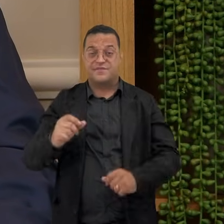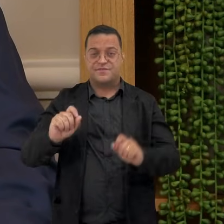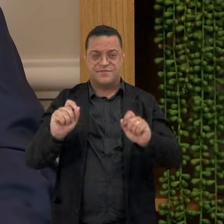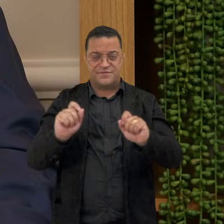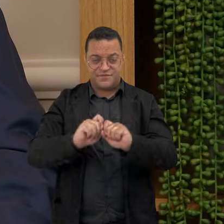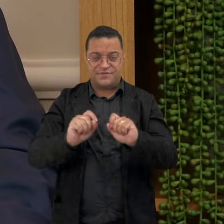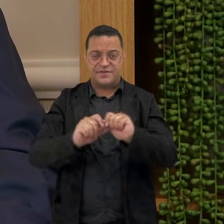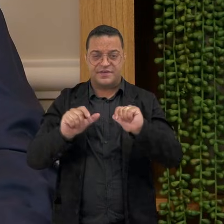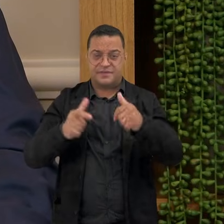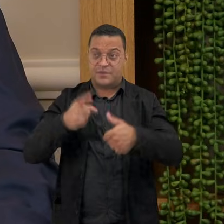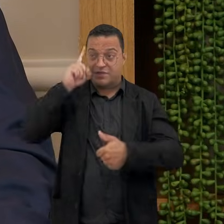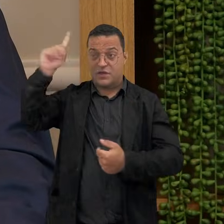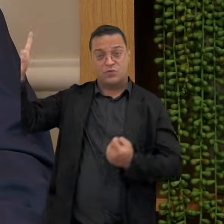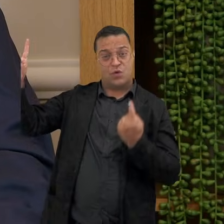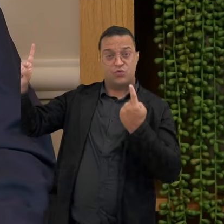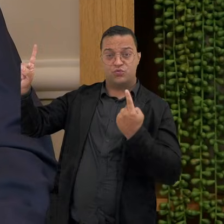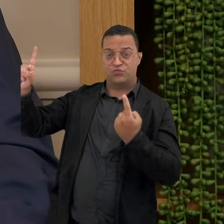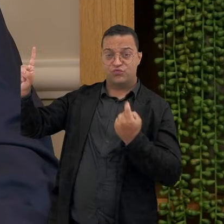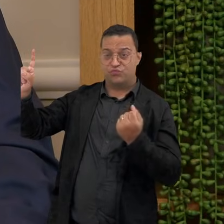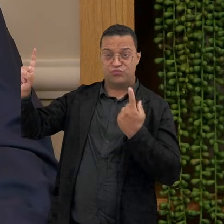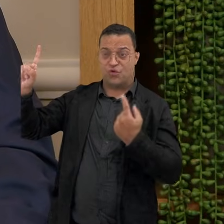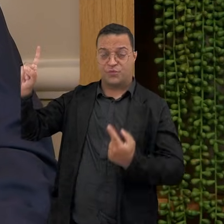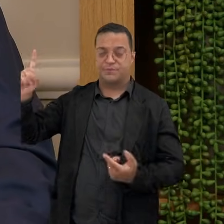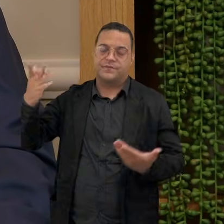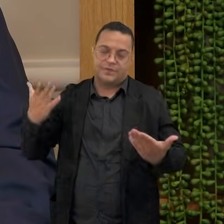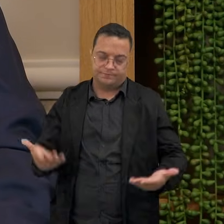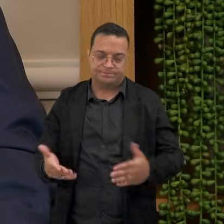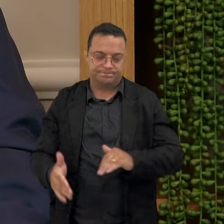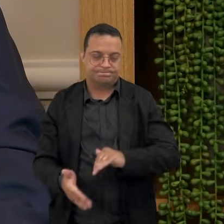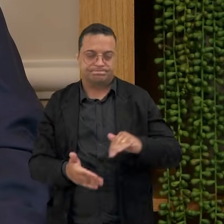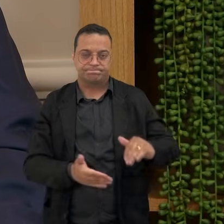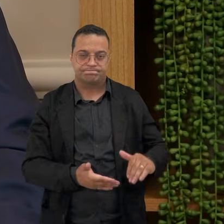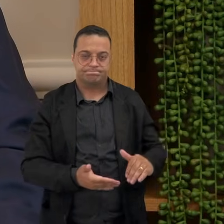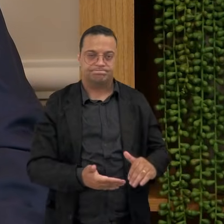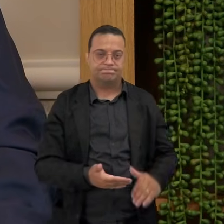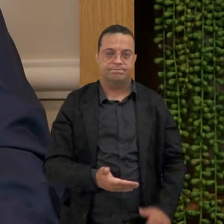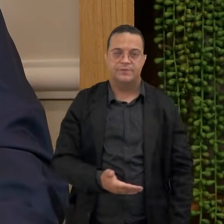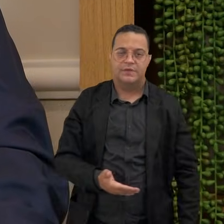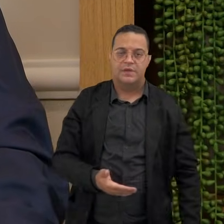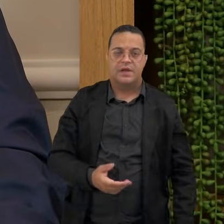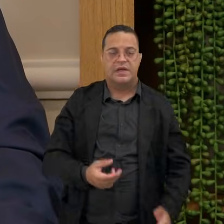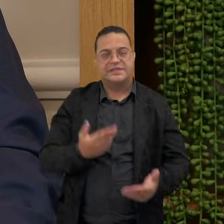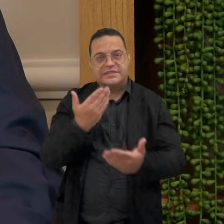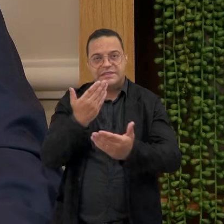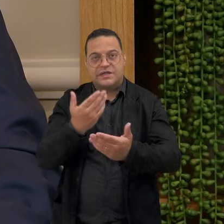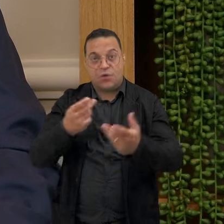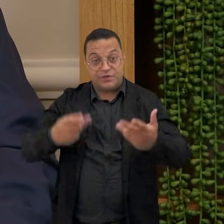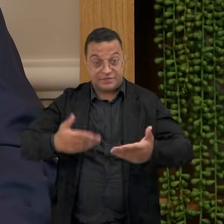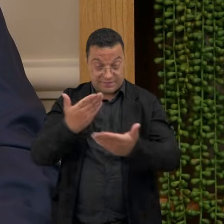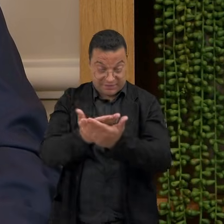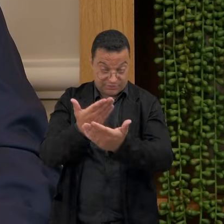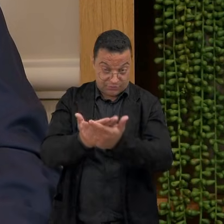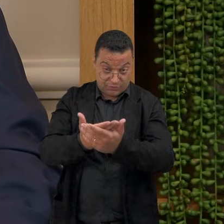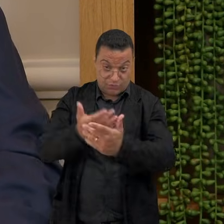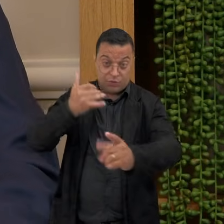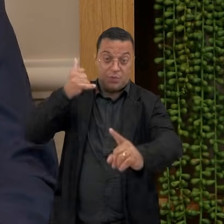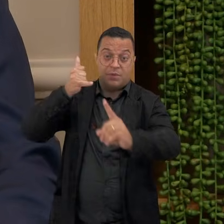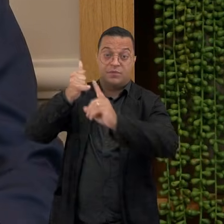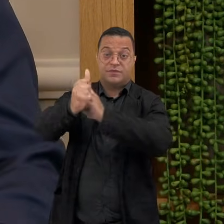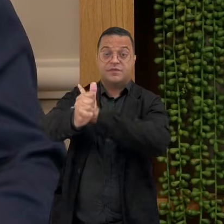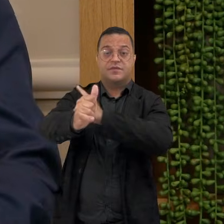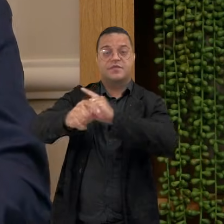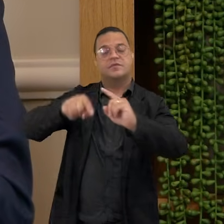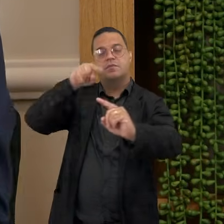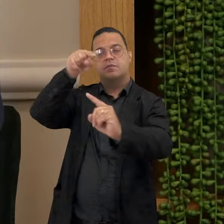é um só. Louvado seja o nome do Senhor. Falamos aqui sobre as profecias que se cumpriram sobre a vida de uma